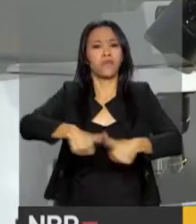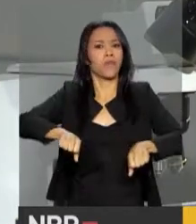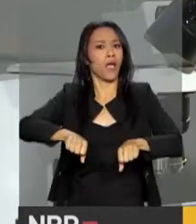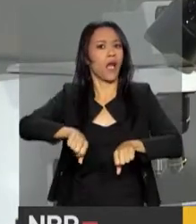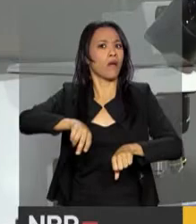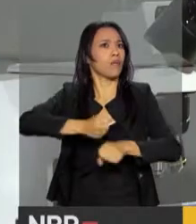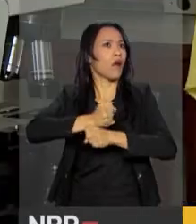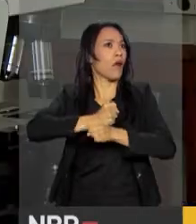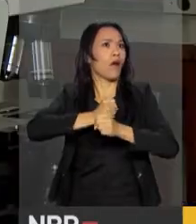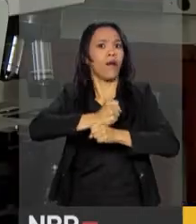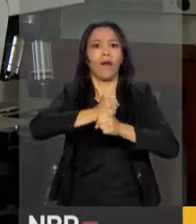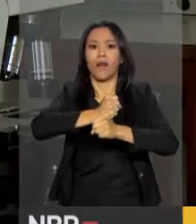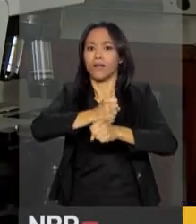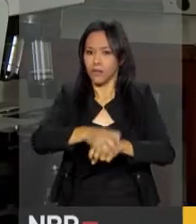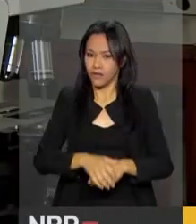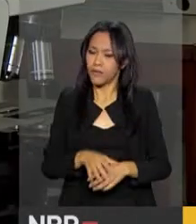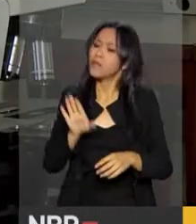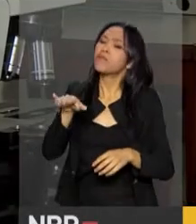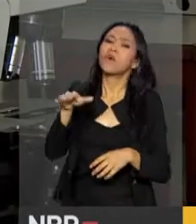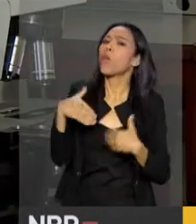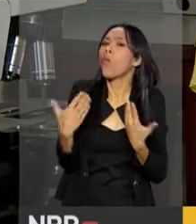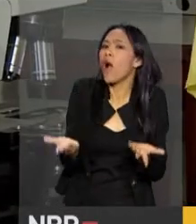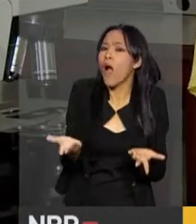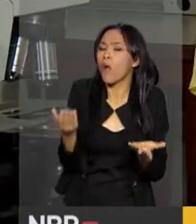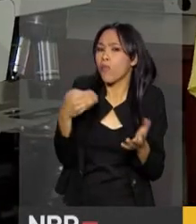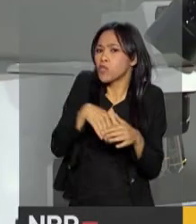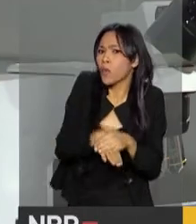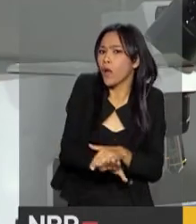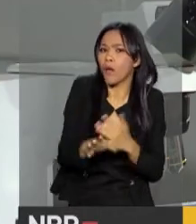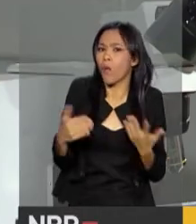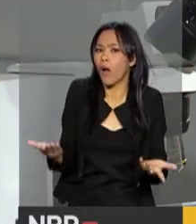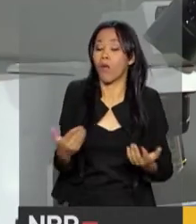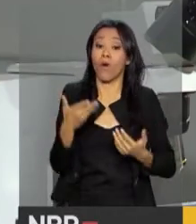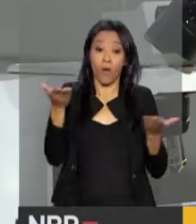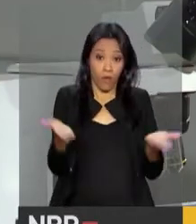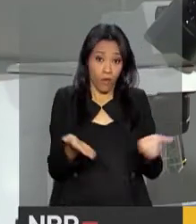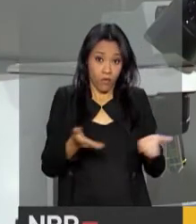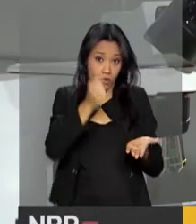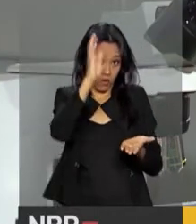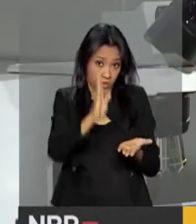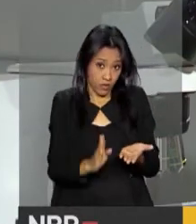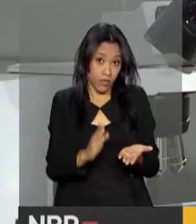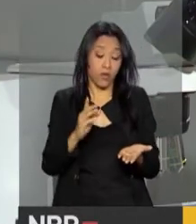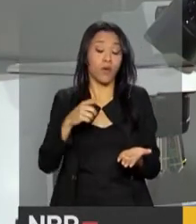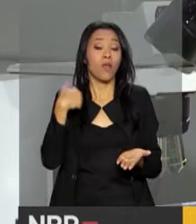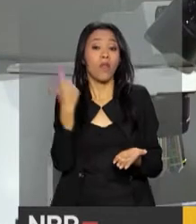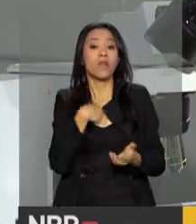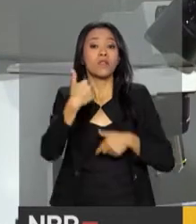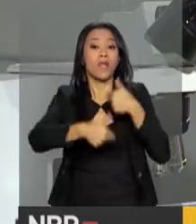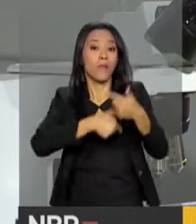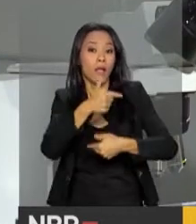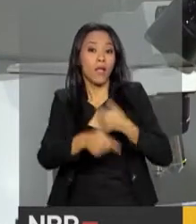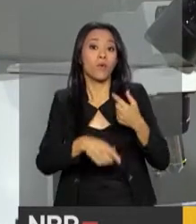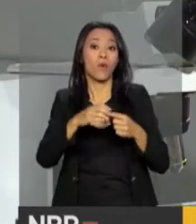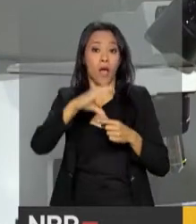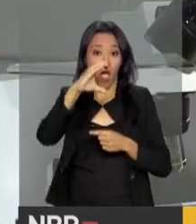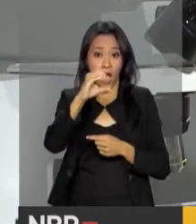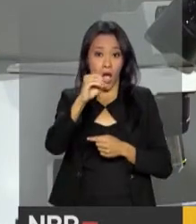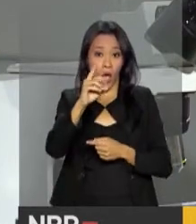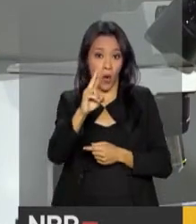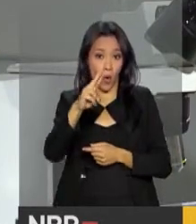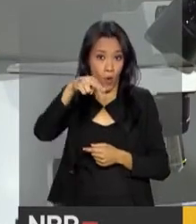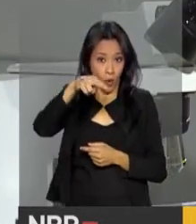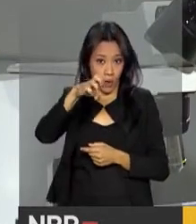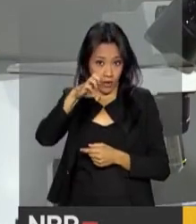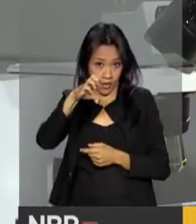diversos anos o que tipo de tecido pode ficar armazenado hoje no brasil nós trabalhamos com a córnea mas